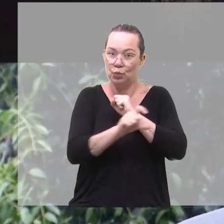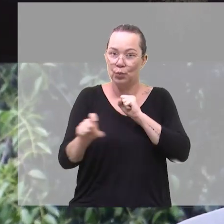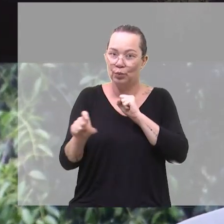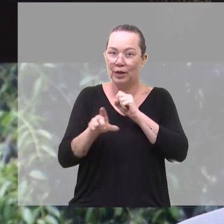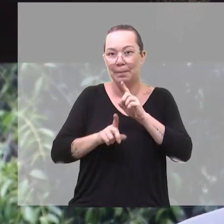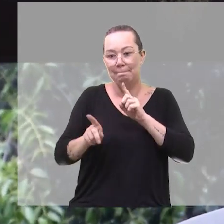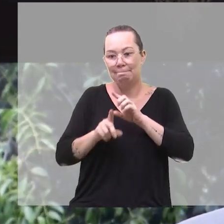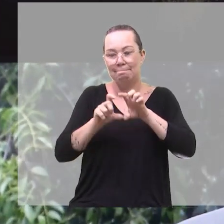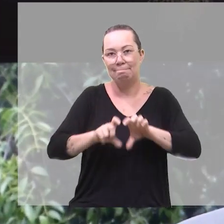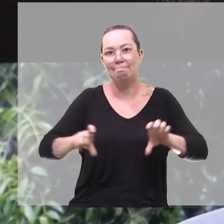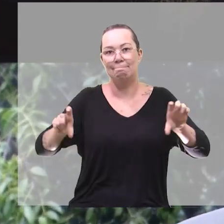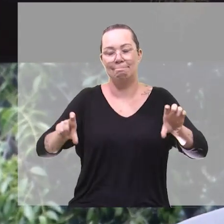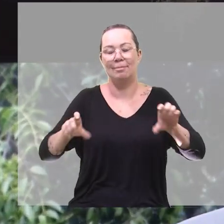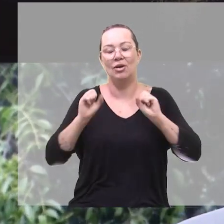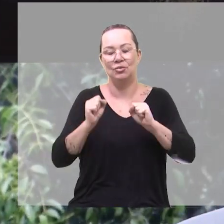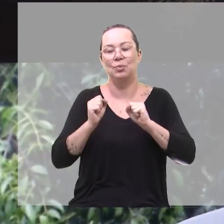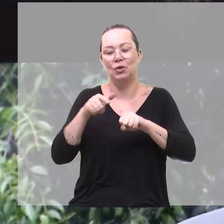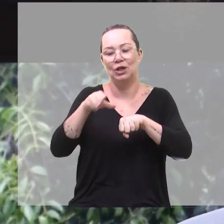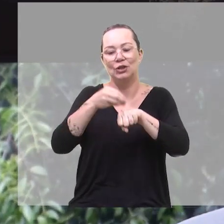para